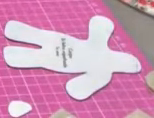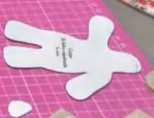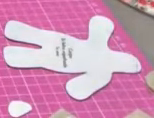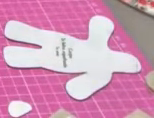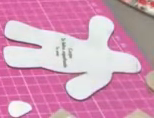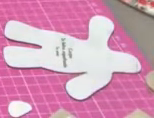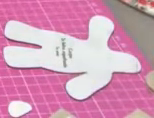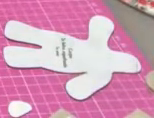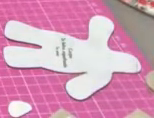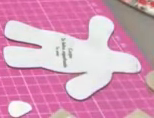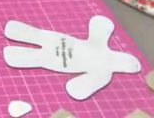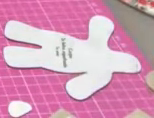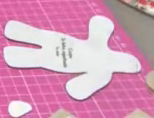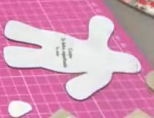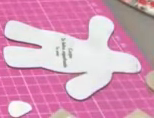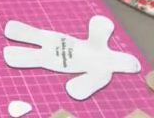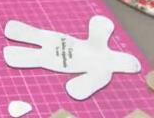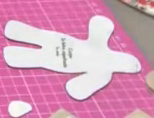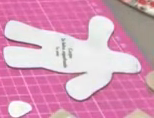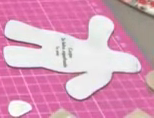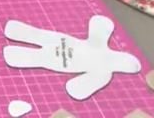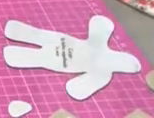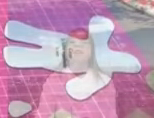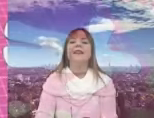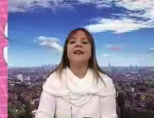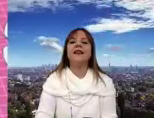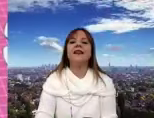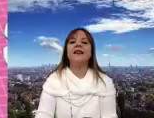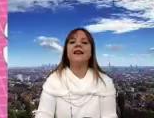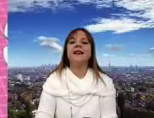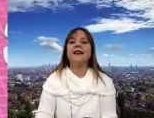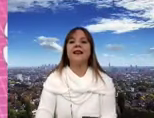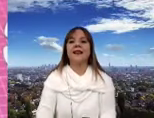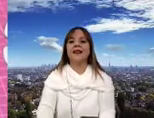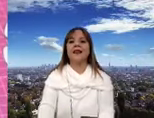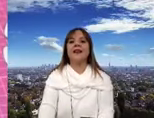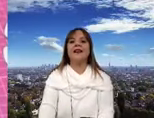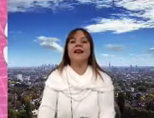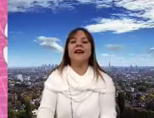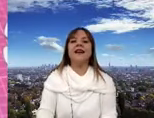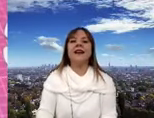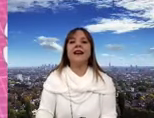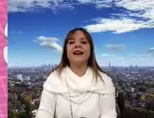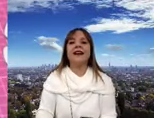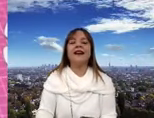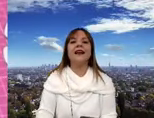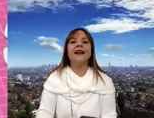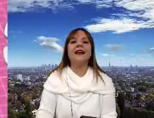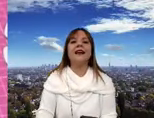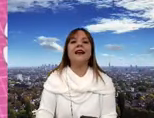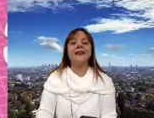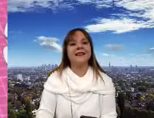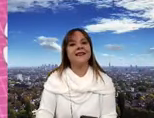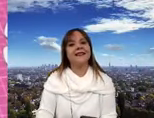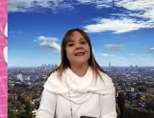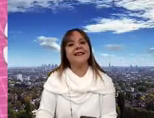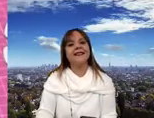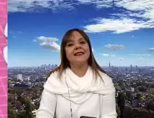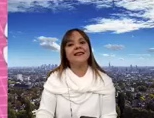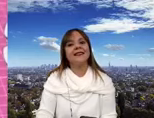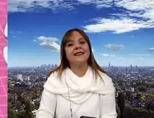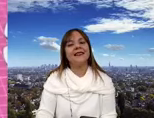ursinho. E aí, Lili, eu esqueci de colocar os cílios. Então, o que que eu fiz? Coloquei uma régua aqui,